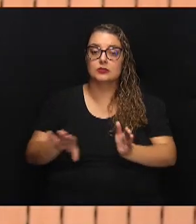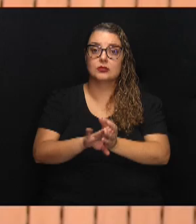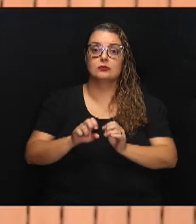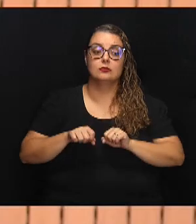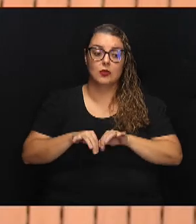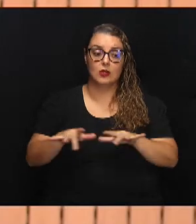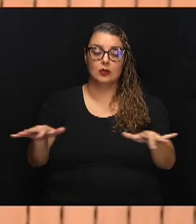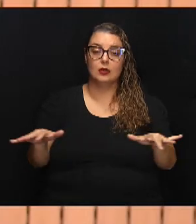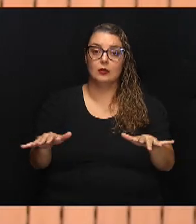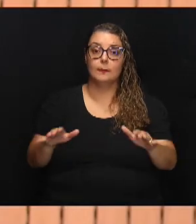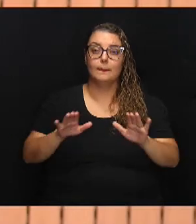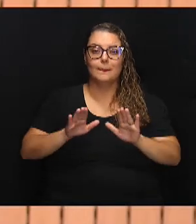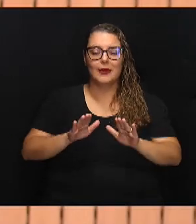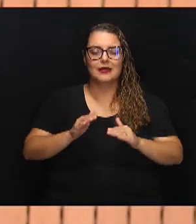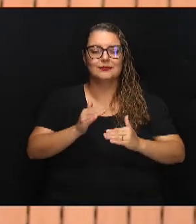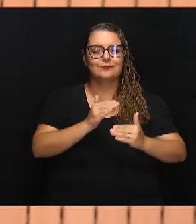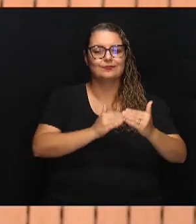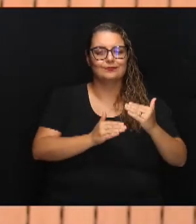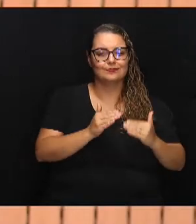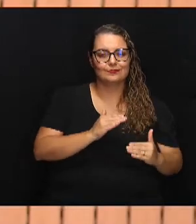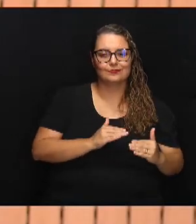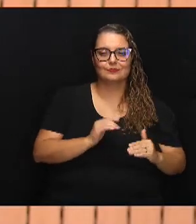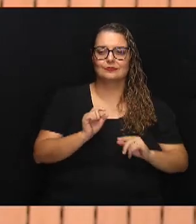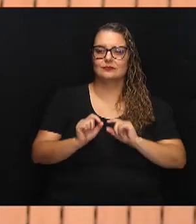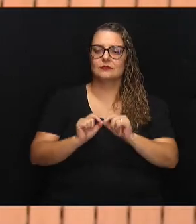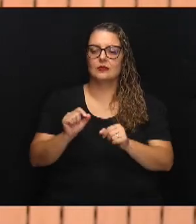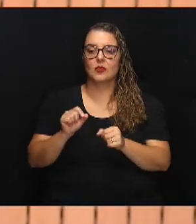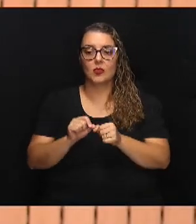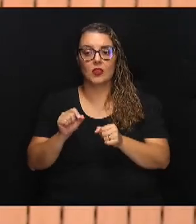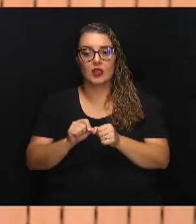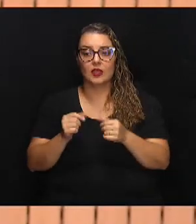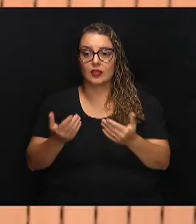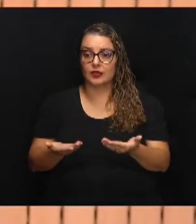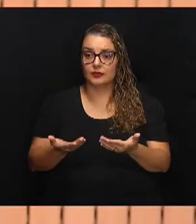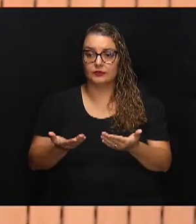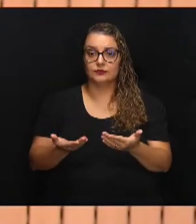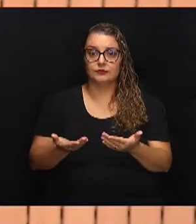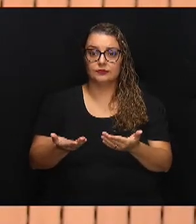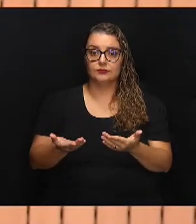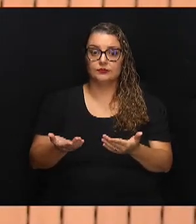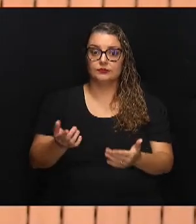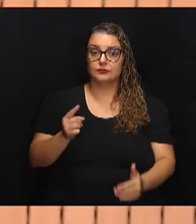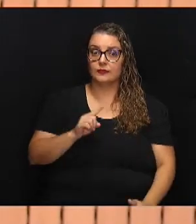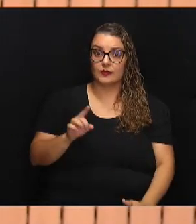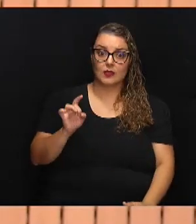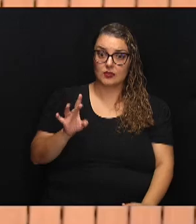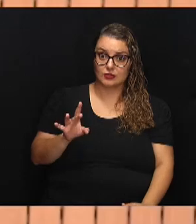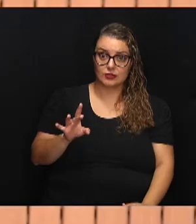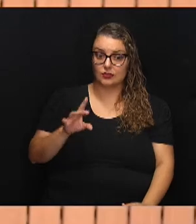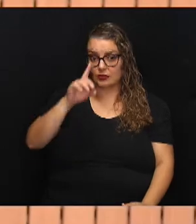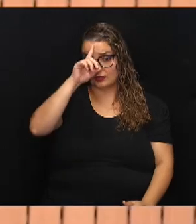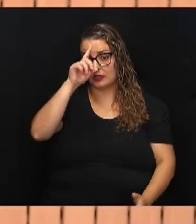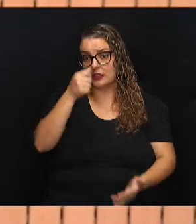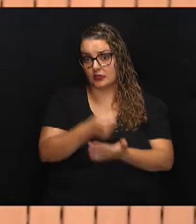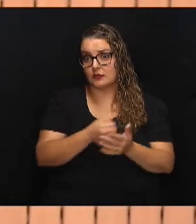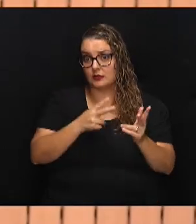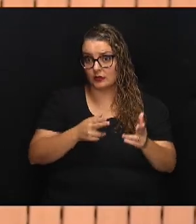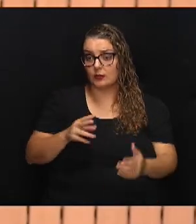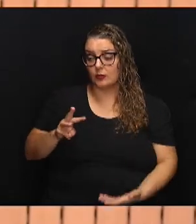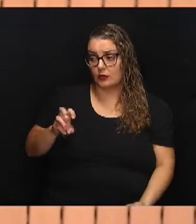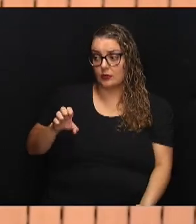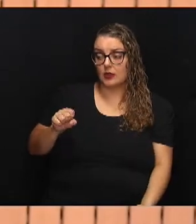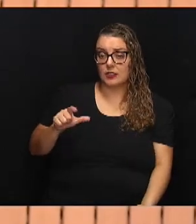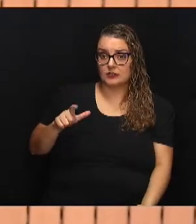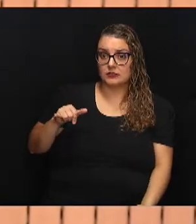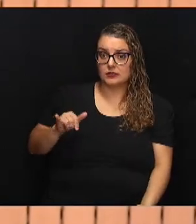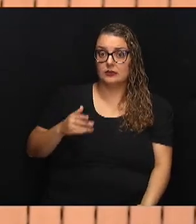mas o retrocesso, o que estão fazendo, inclusive, não bastasse uma decisão dessa, como o Wesley falou,